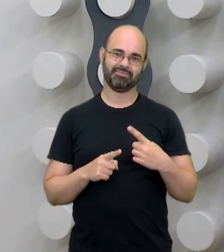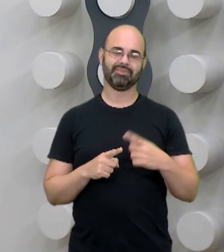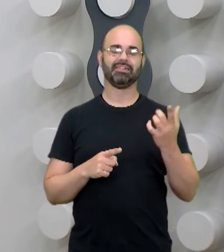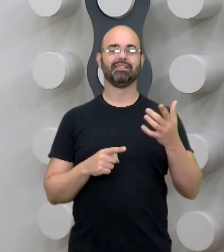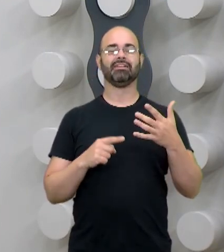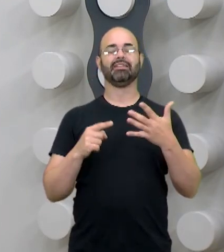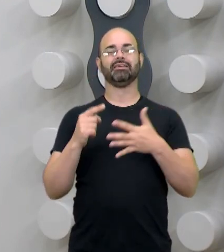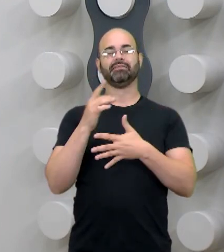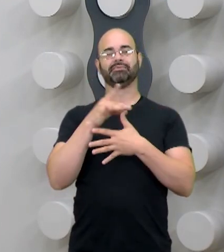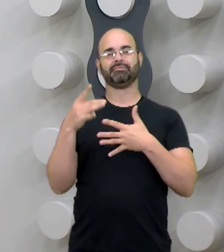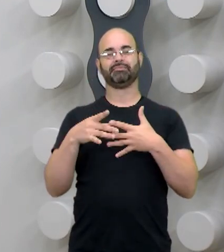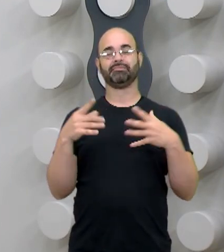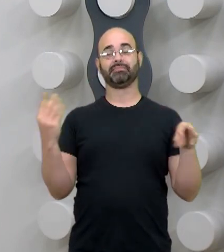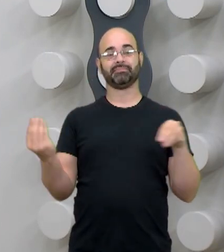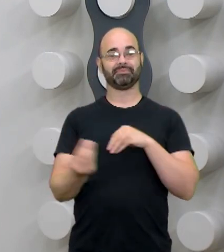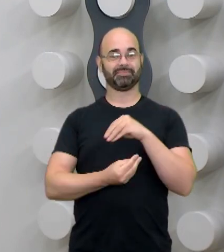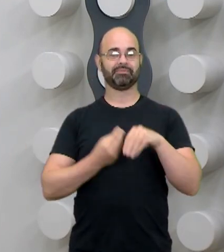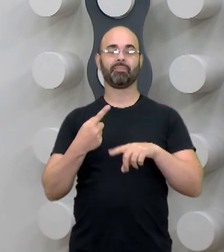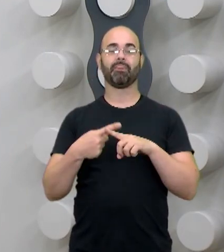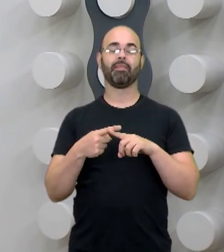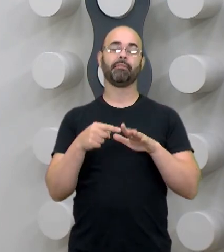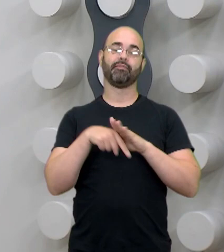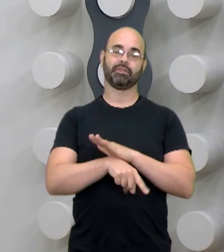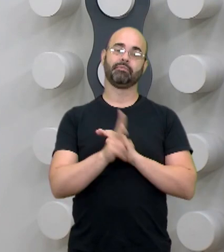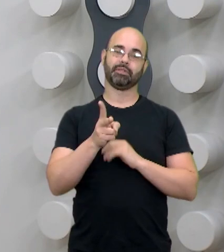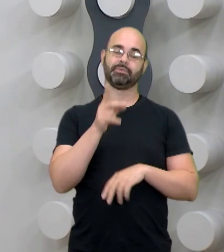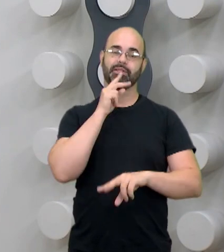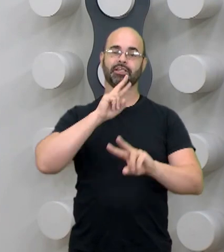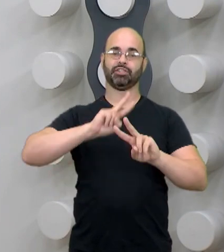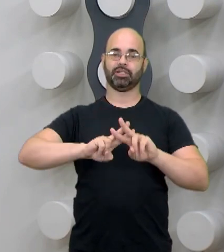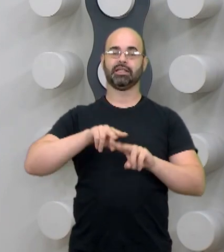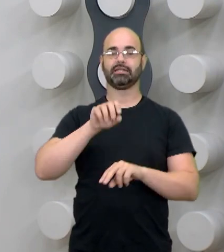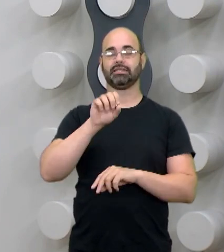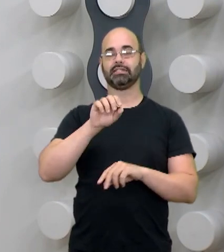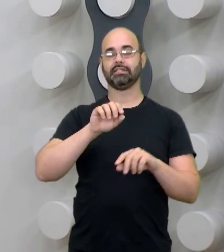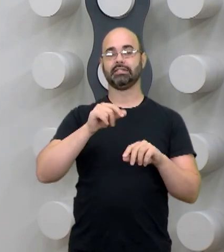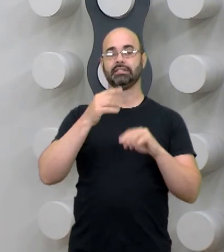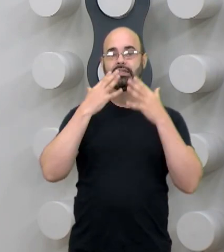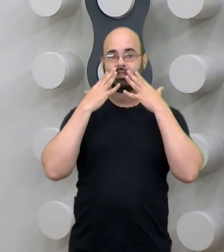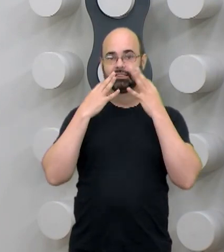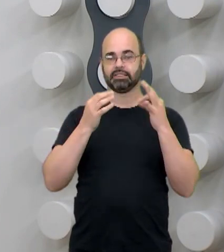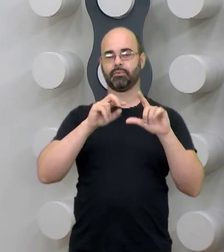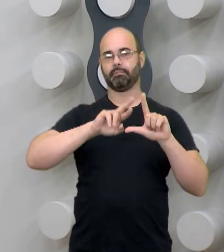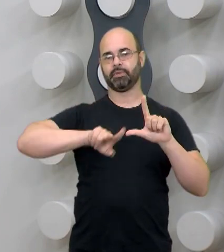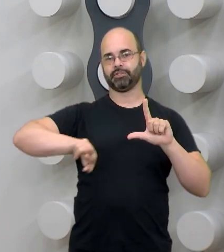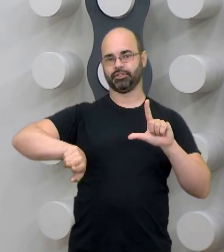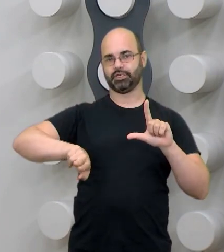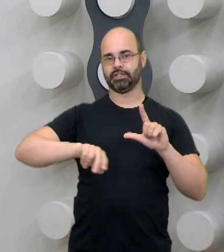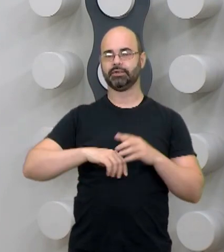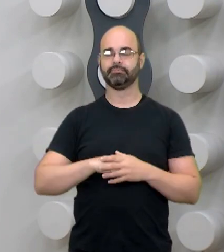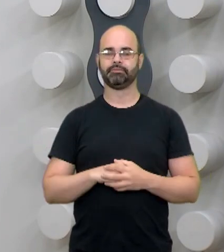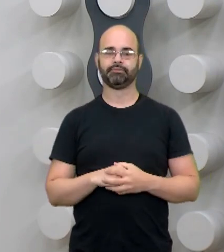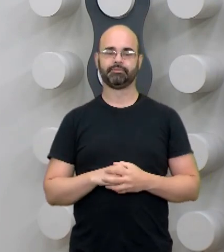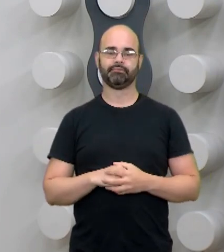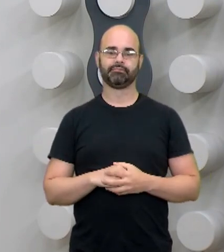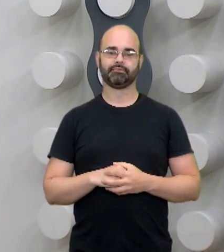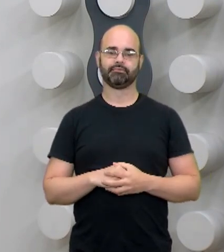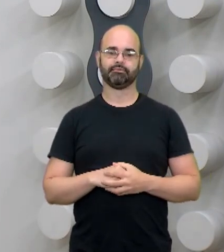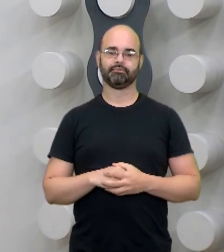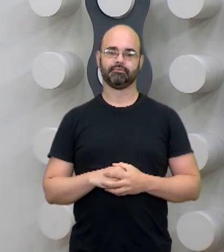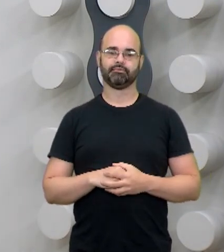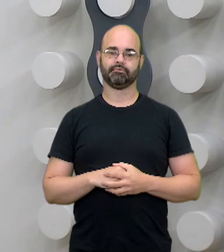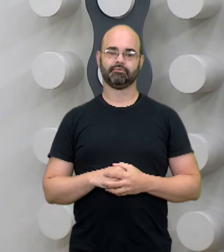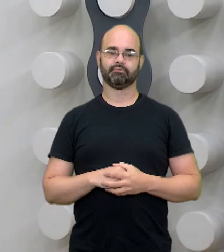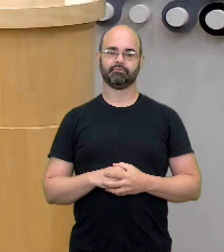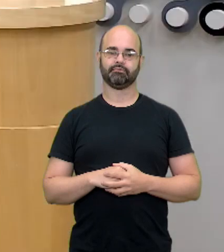integrados, porque o nosso aprofundamento é o mesmo, é o hashtag Se Liga na Mídia. Certo. Então, se o estudante está acompanhando o hashtag Se Liga na Mídia, ele está acompanhando os componentes